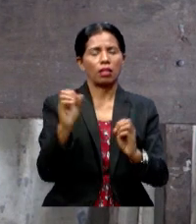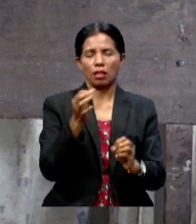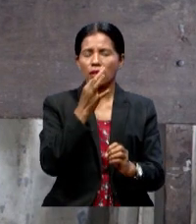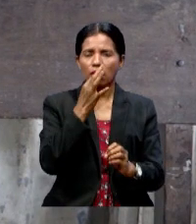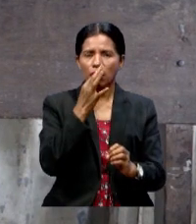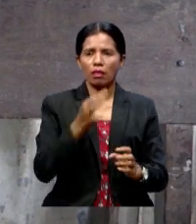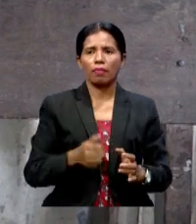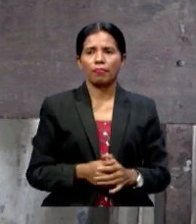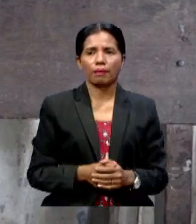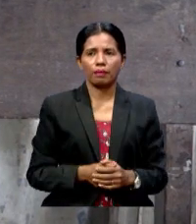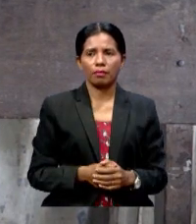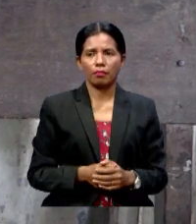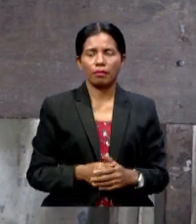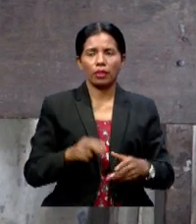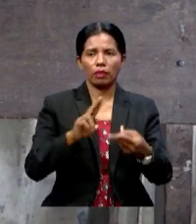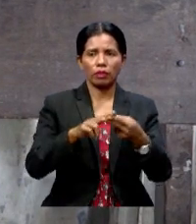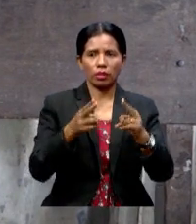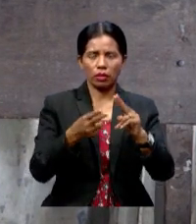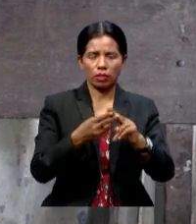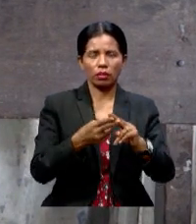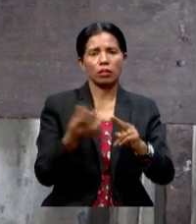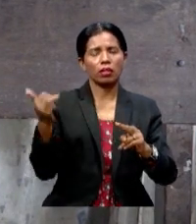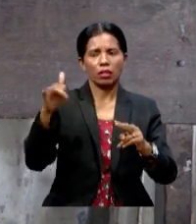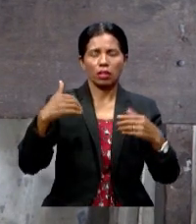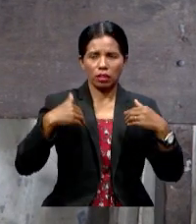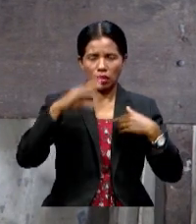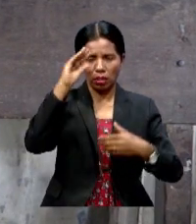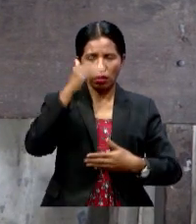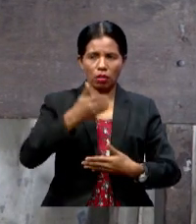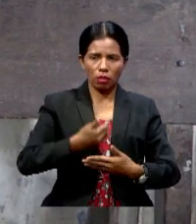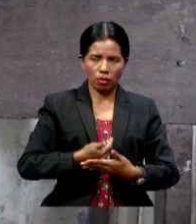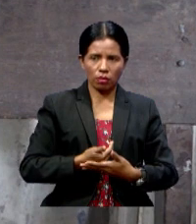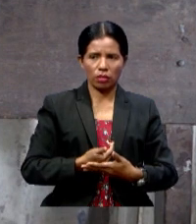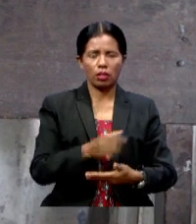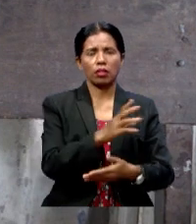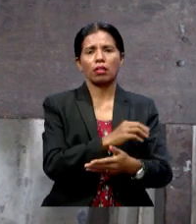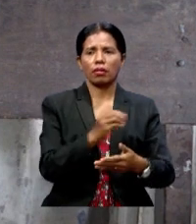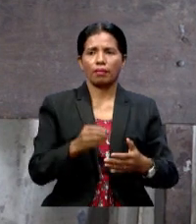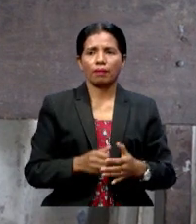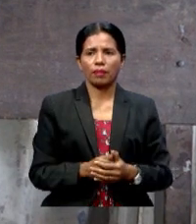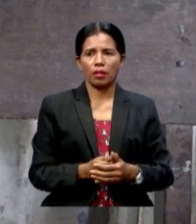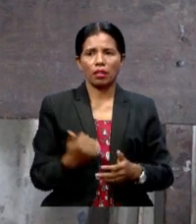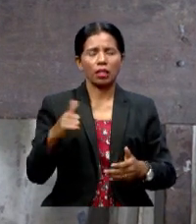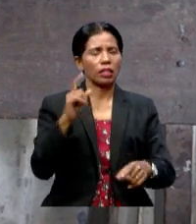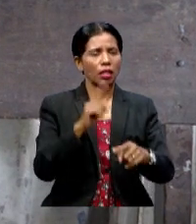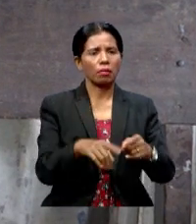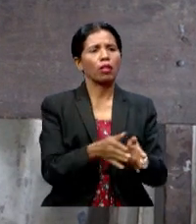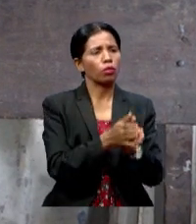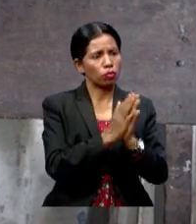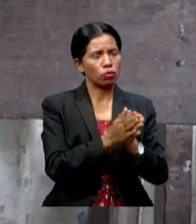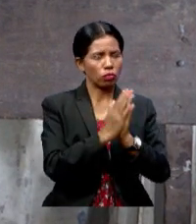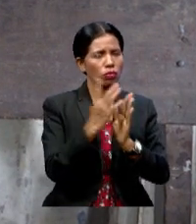ne misaka be yo han fita me do be pasi ita lo edo sira